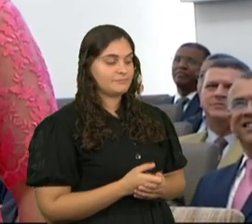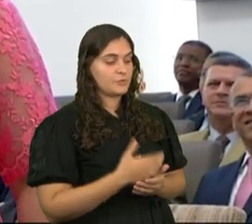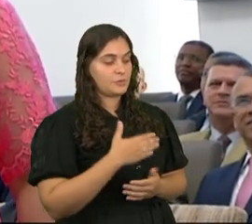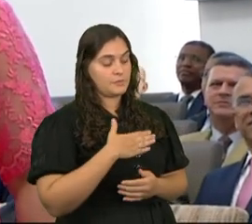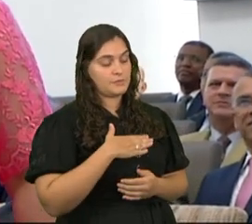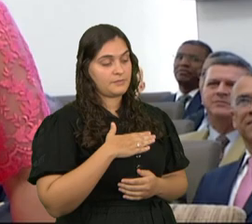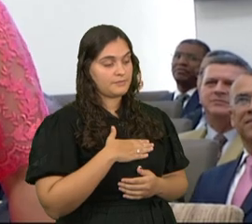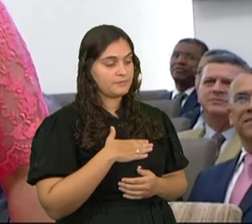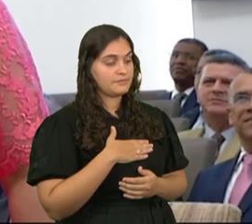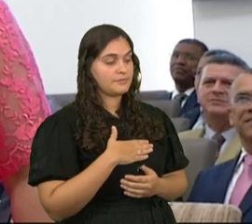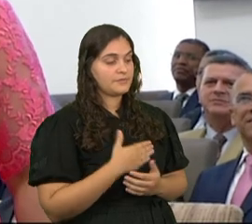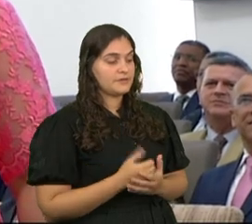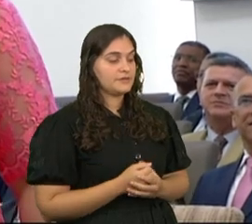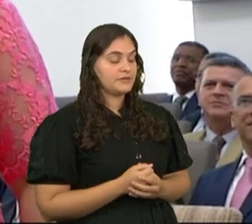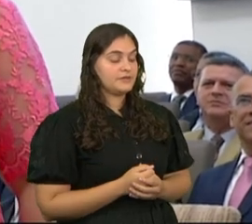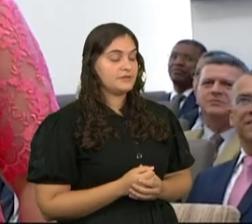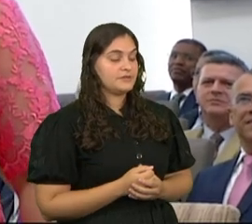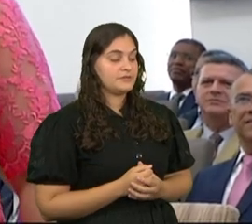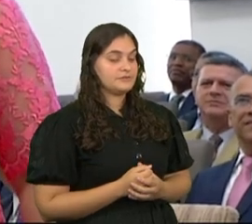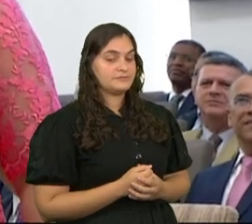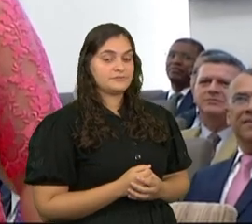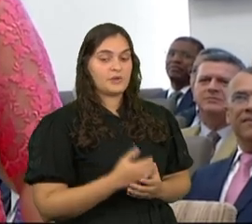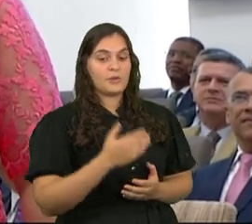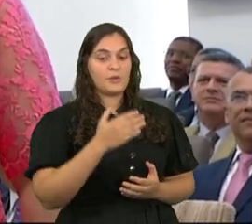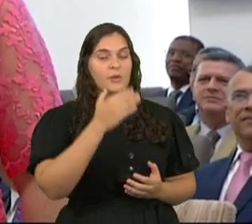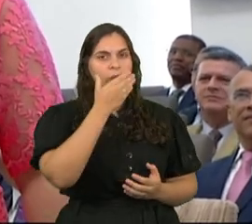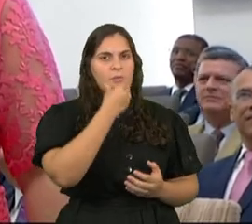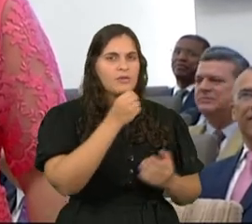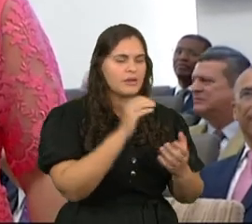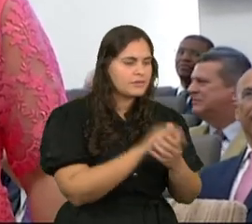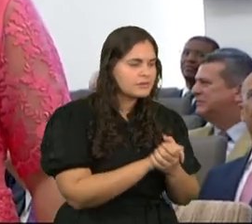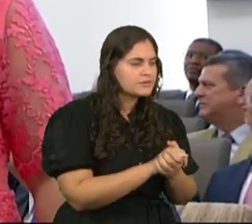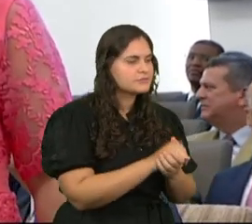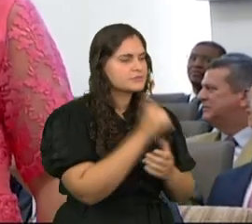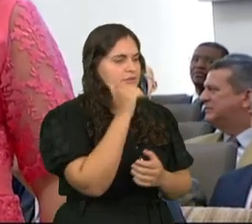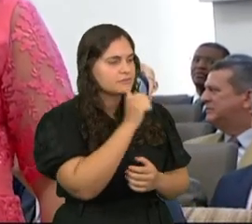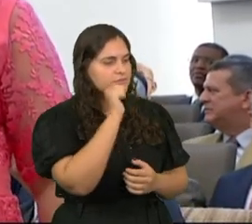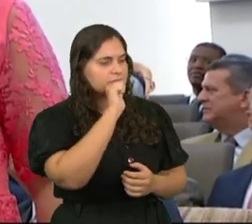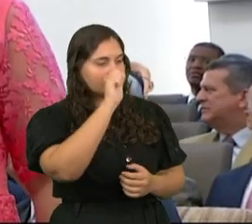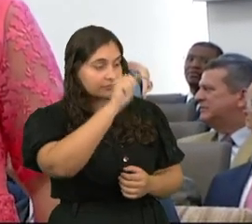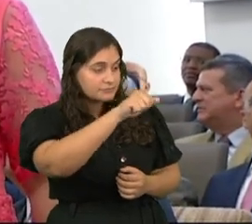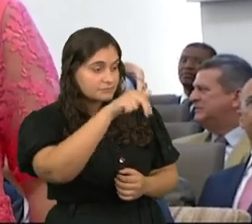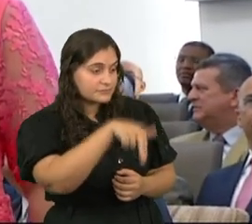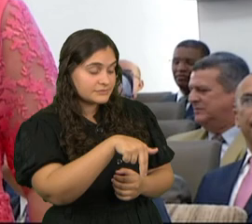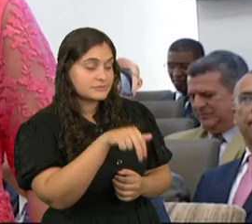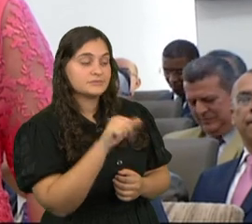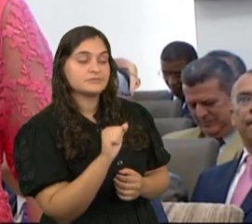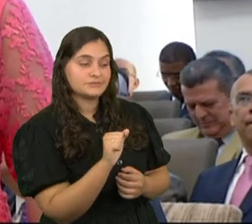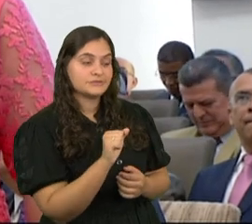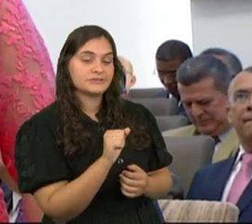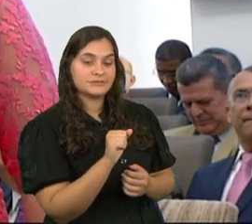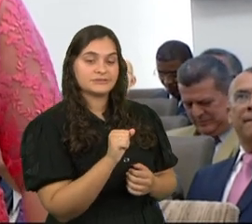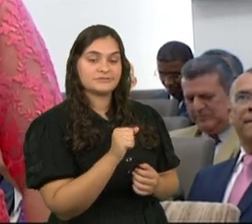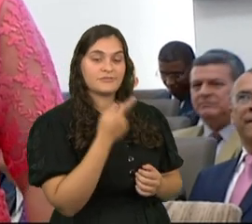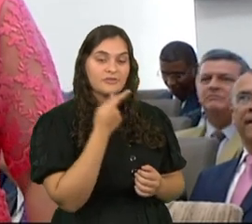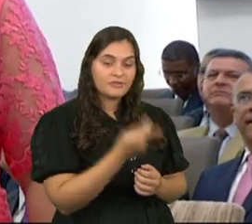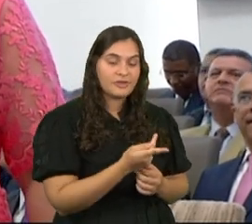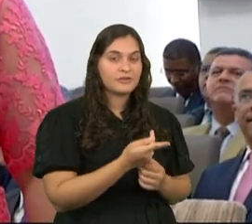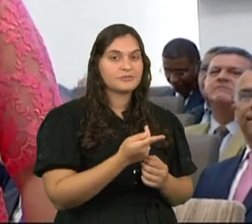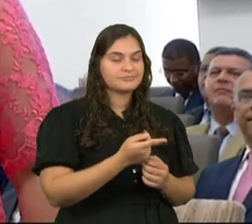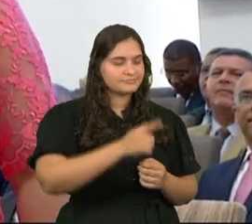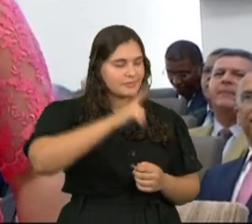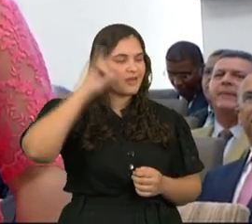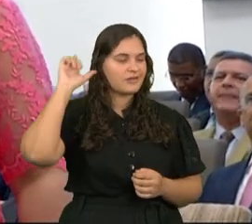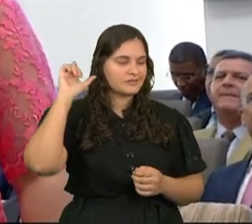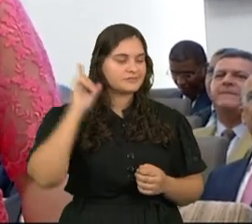doméstico, depois de quase 7 anos, não é? Quase 7 anos que a gente não teve tempo, mas